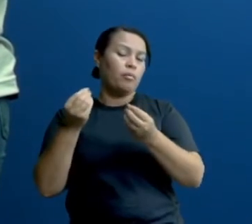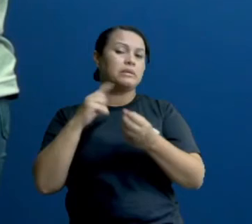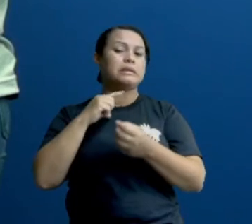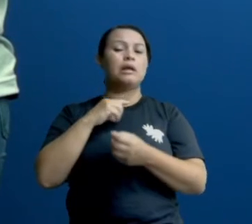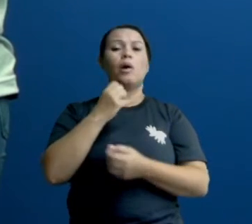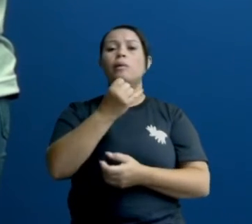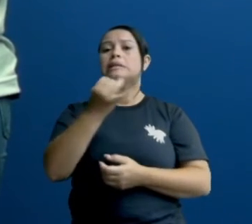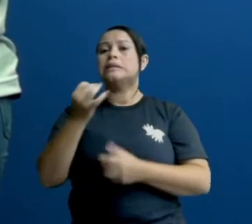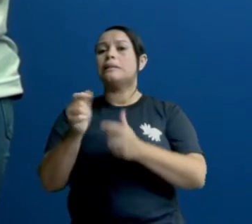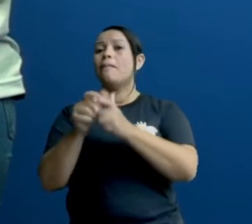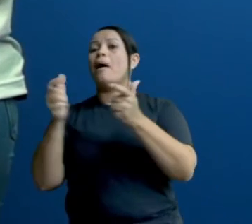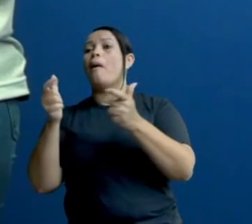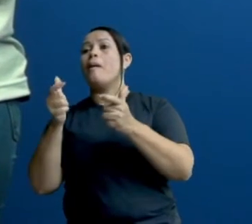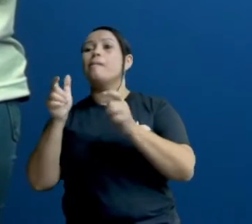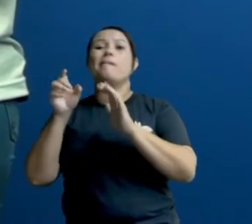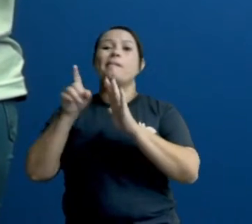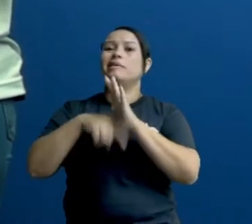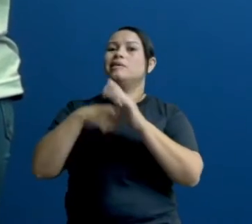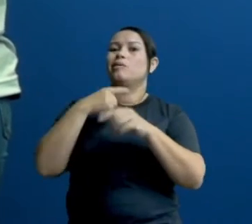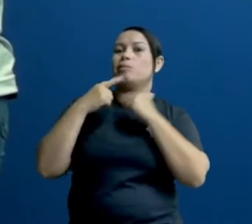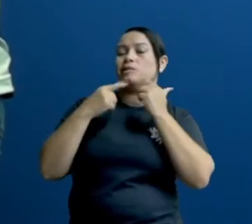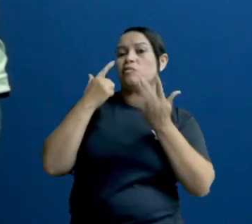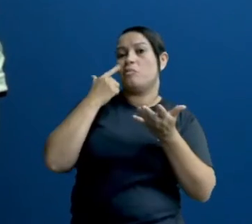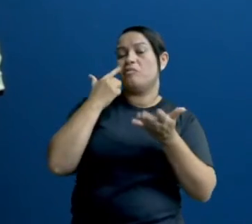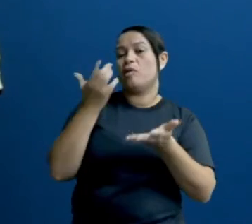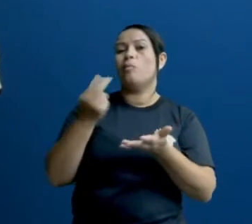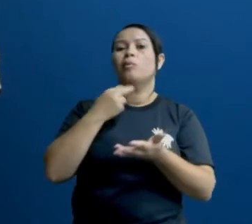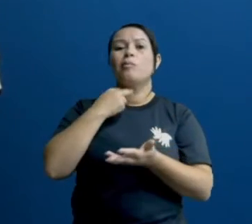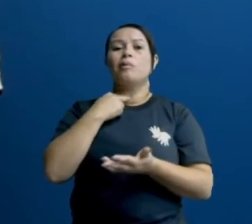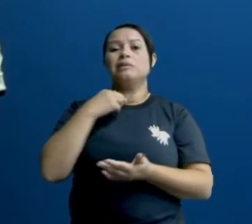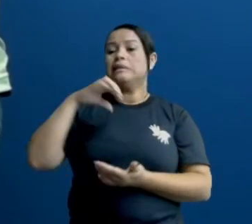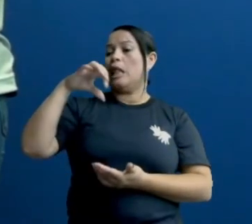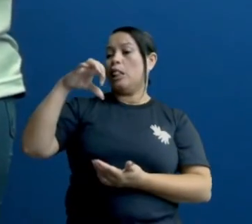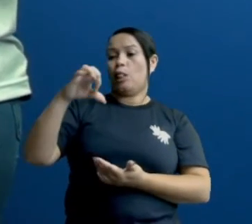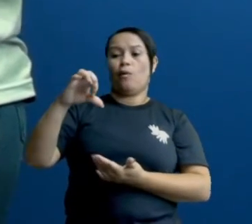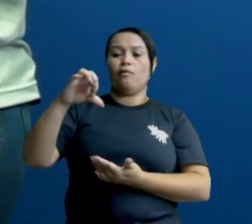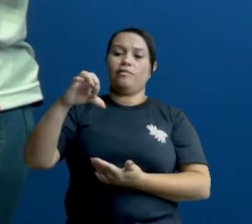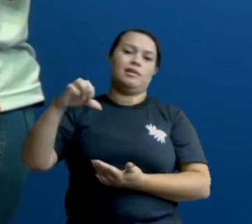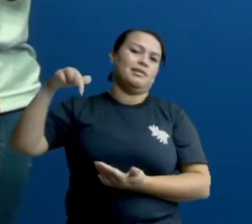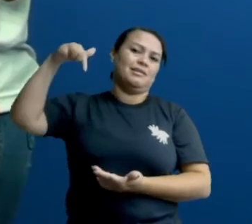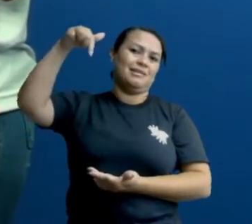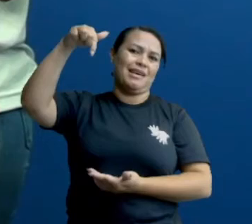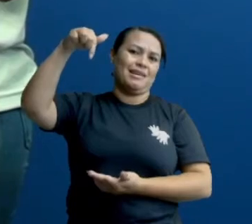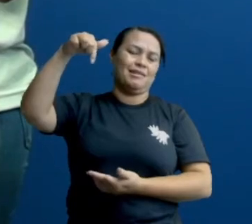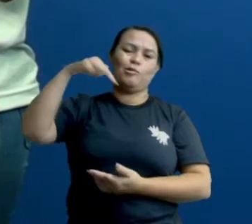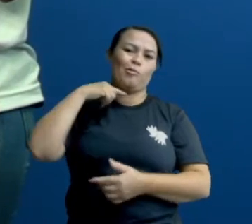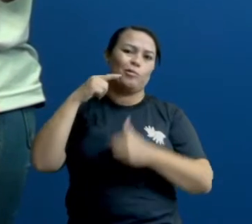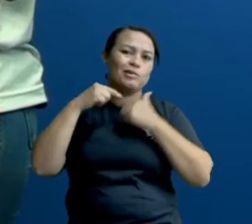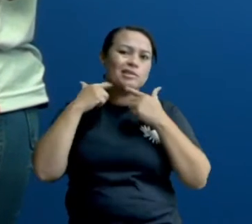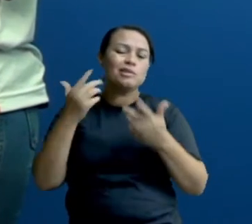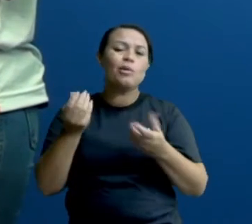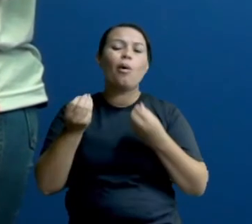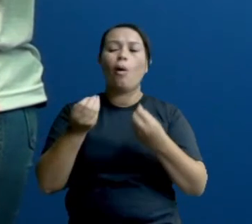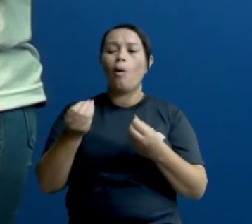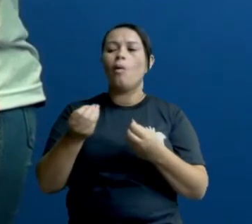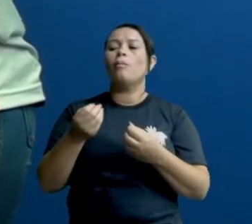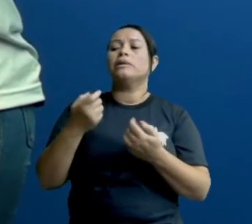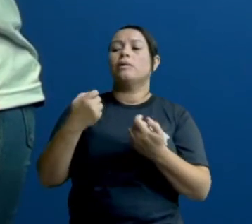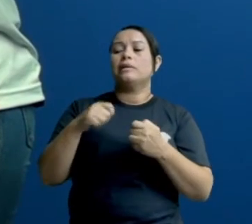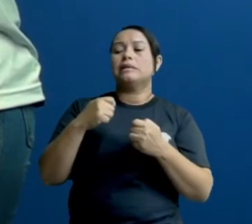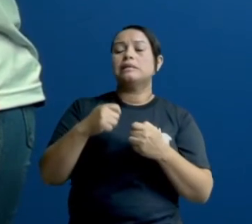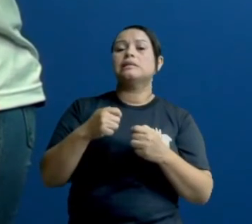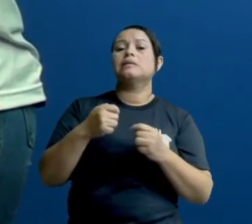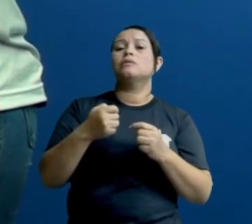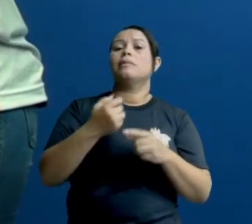ser maior que a quantidade que a gente vai tirar. Então, eu não posso tirar 9 de 7. O que é que a gente faz? A gente vai